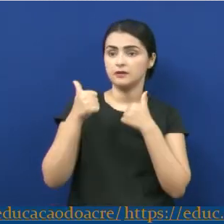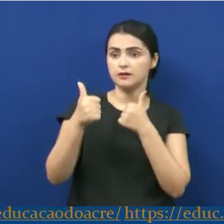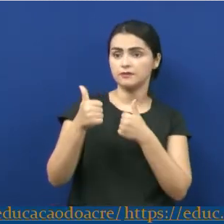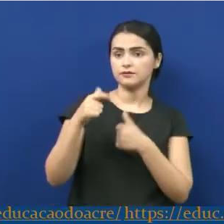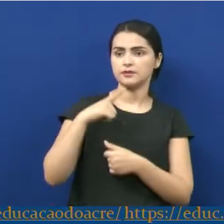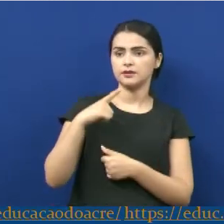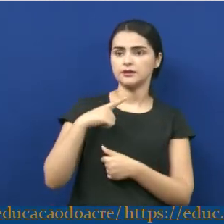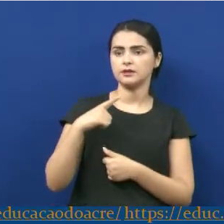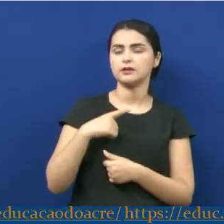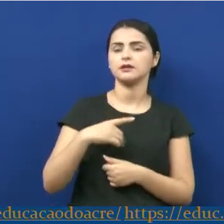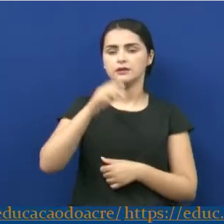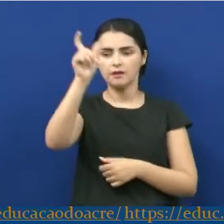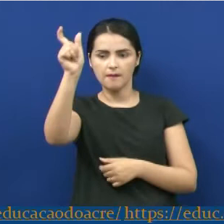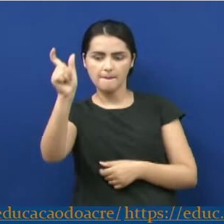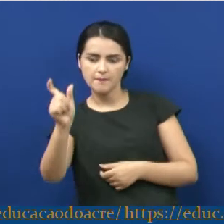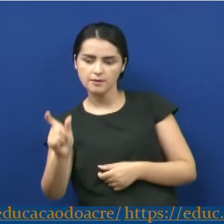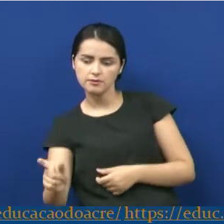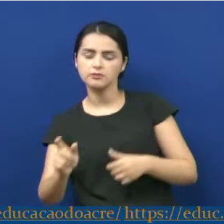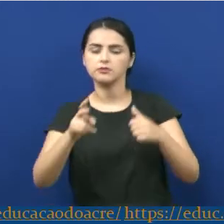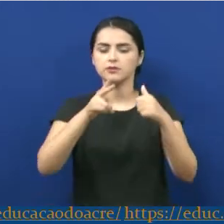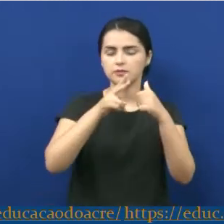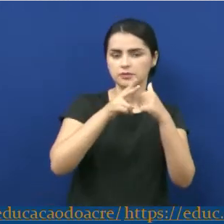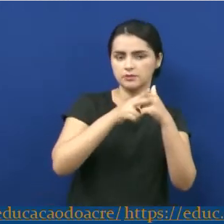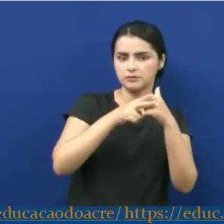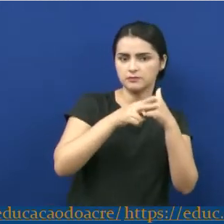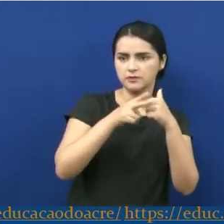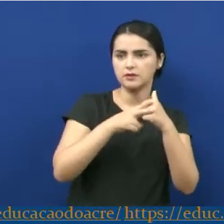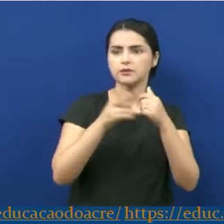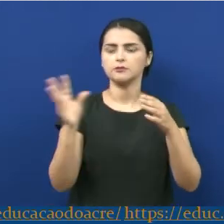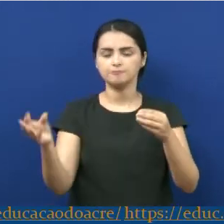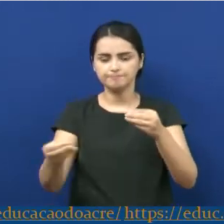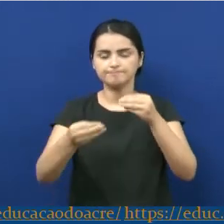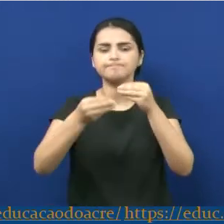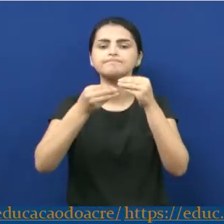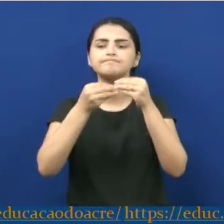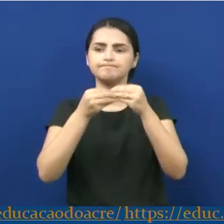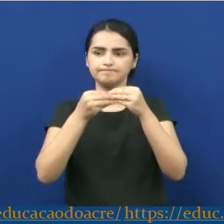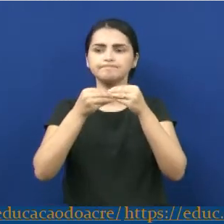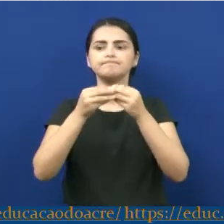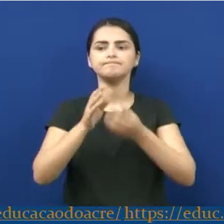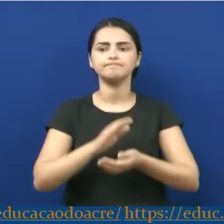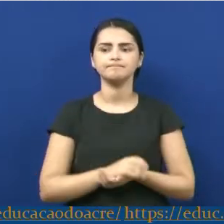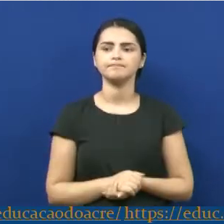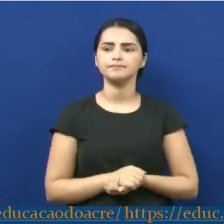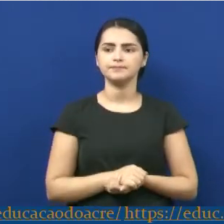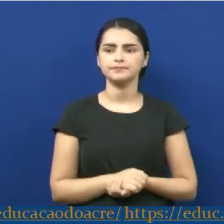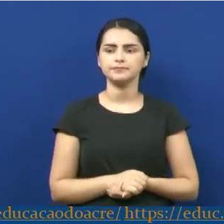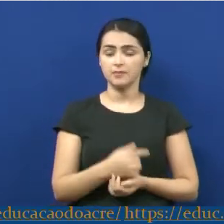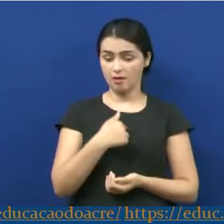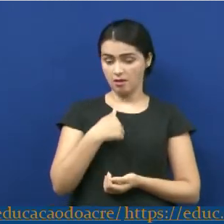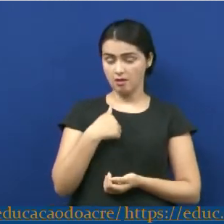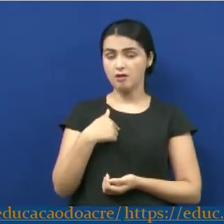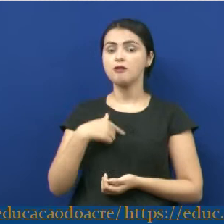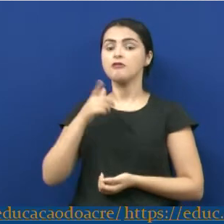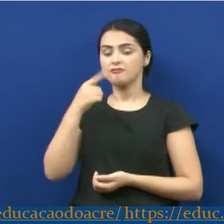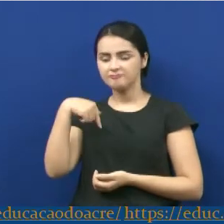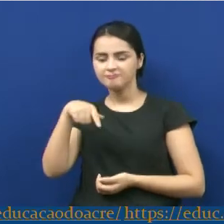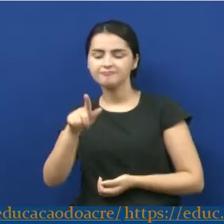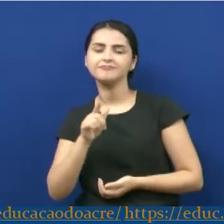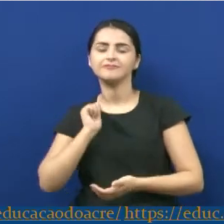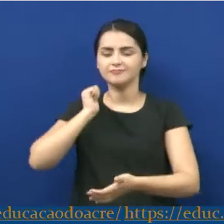sujeito, mais verbo, mais complemento. Então, I went shopping yesterday. Eu fui às compras